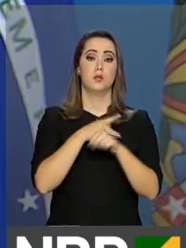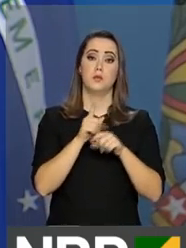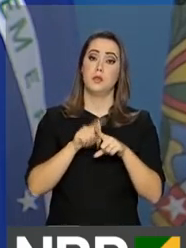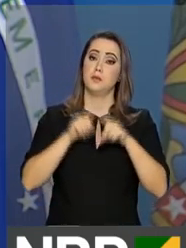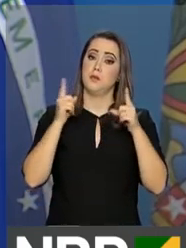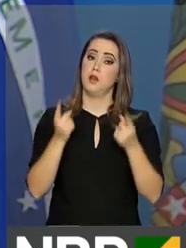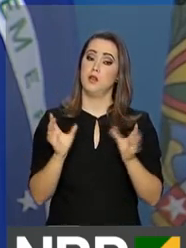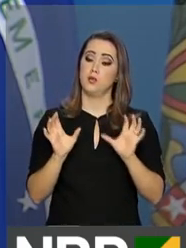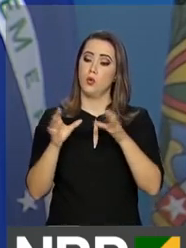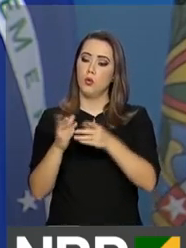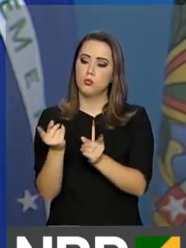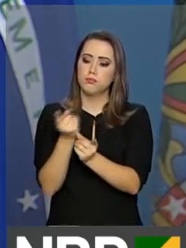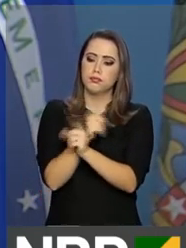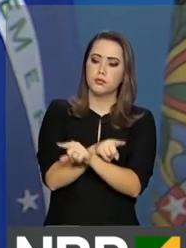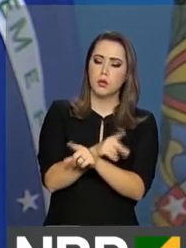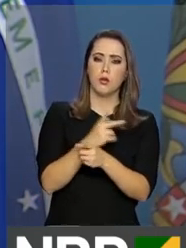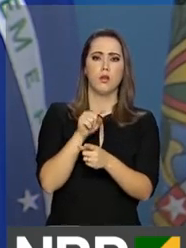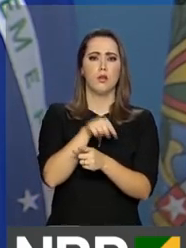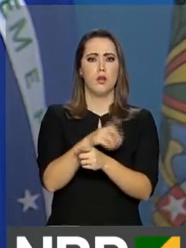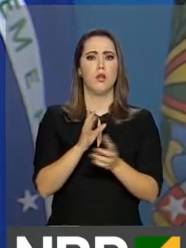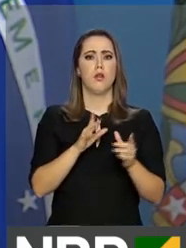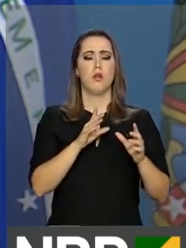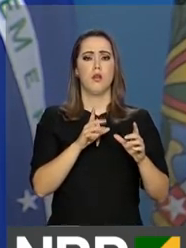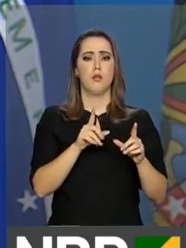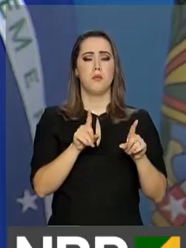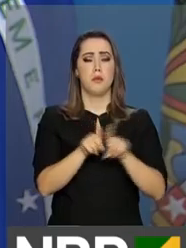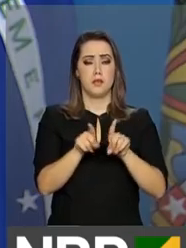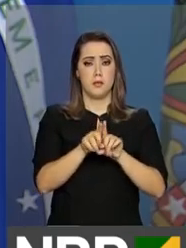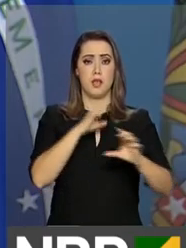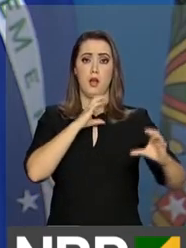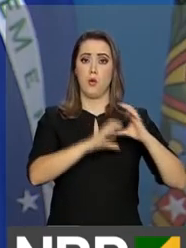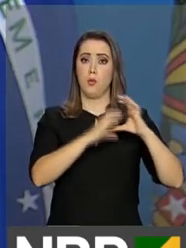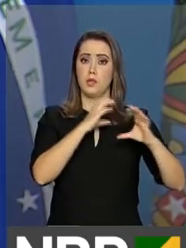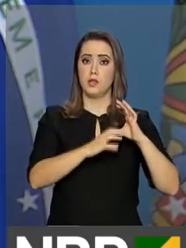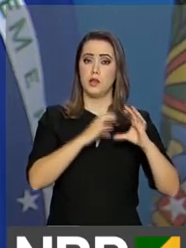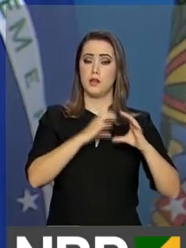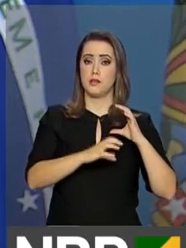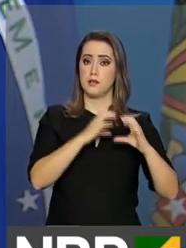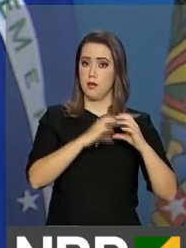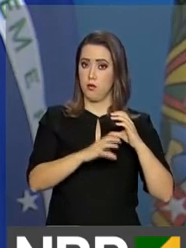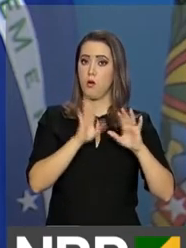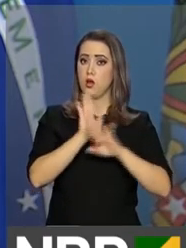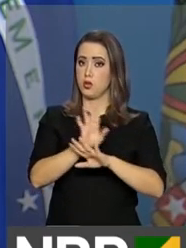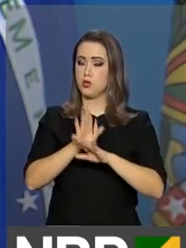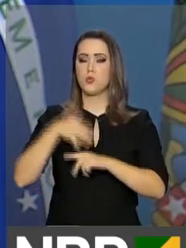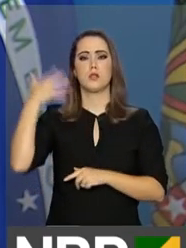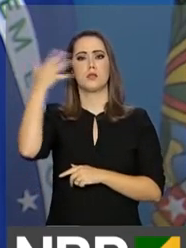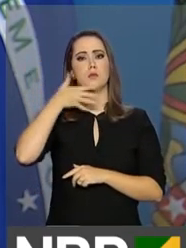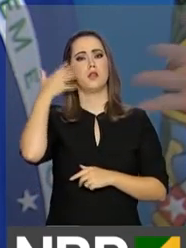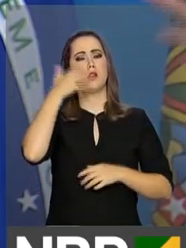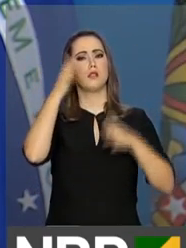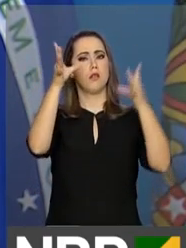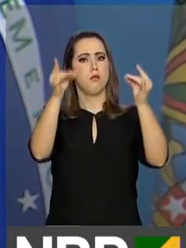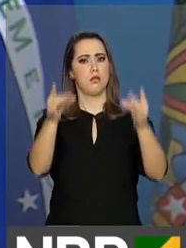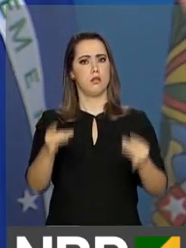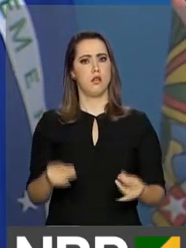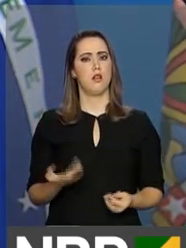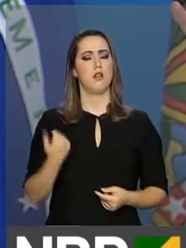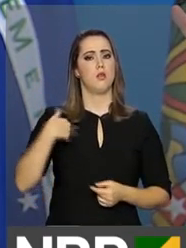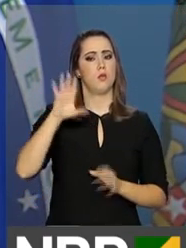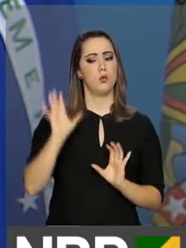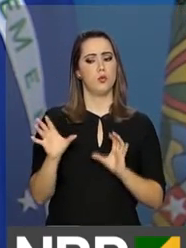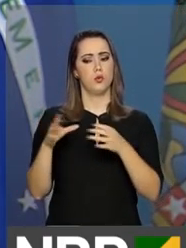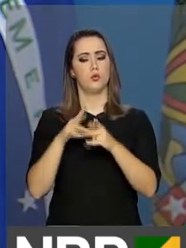outro lado, como a comunicação tem trazido esclarecimentos extraordinários, eu vejo que boa parte, se não a maior